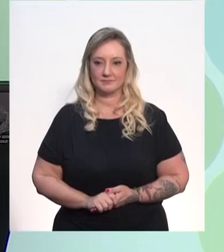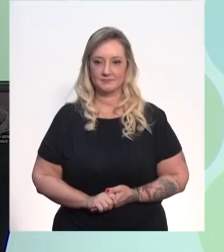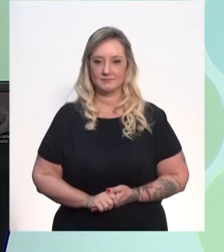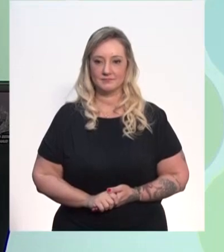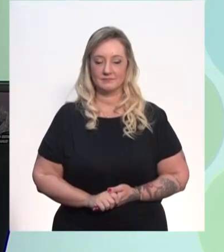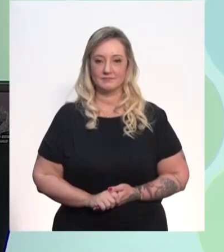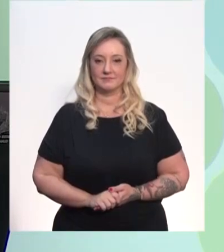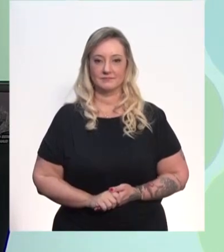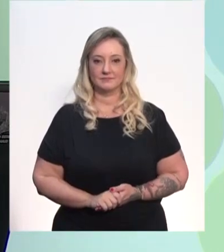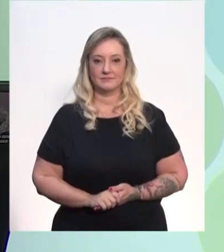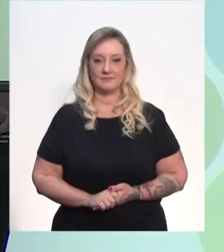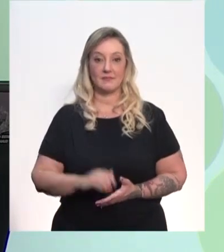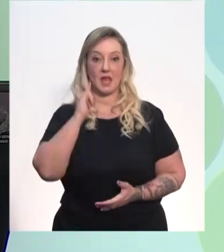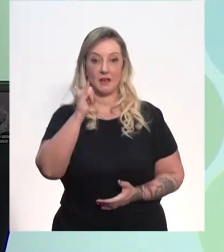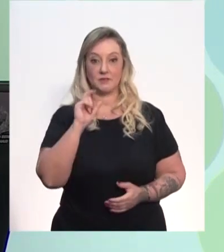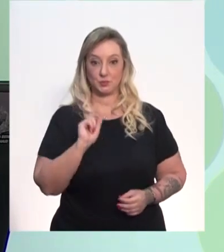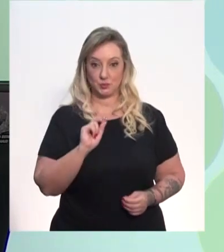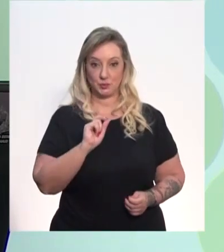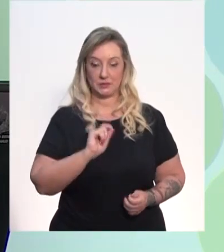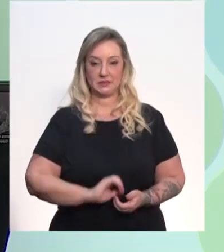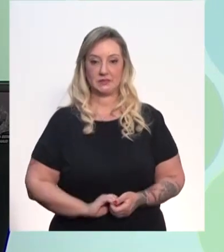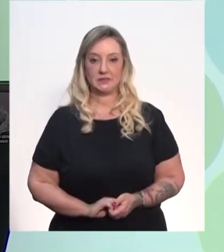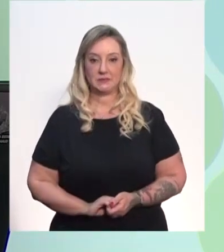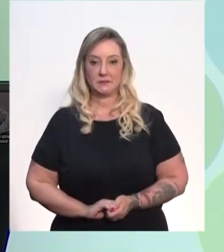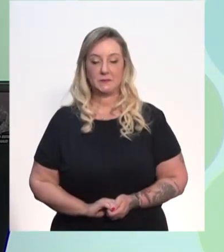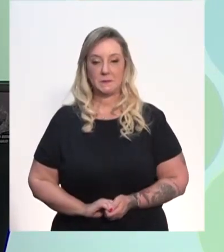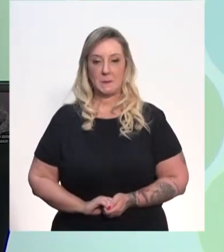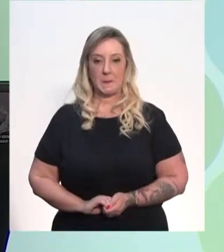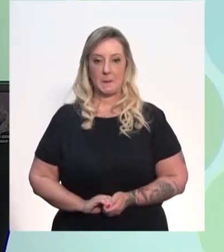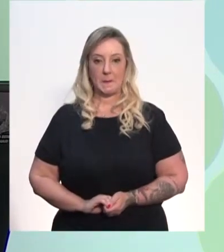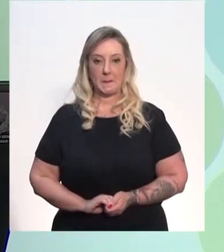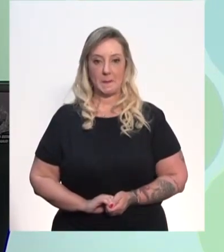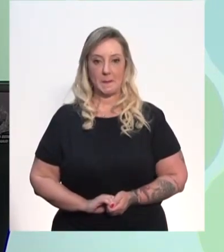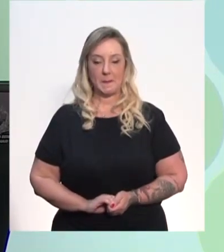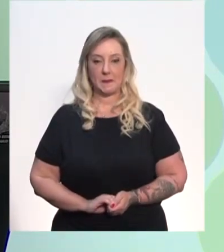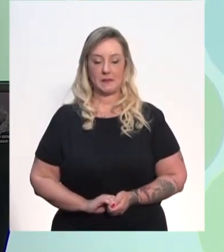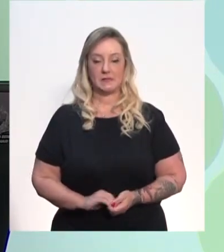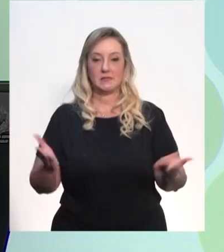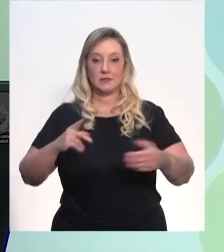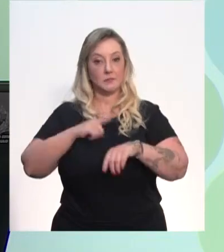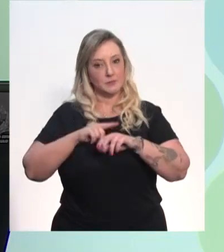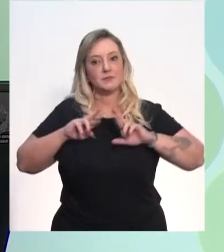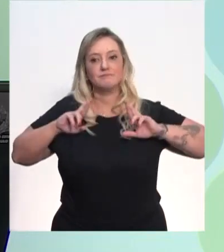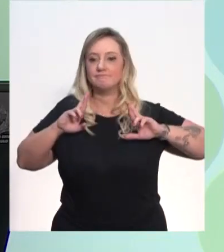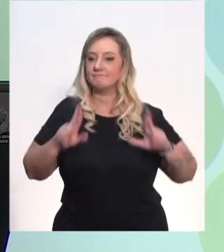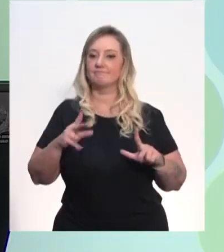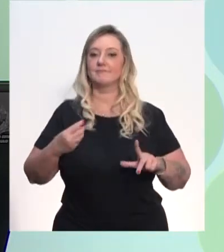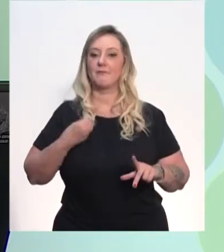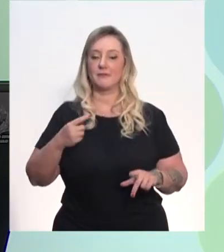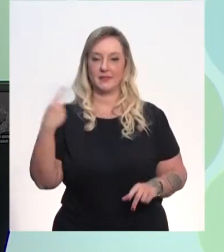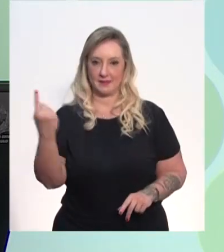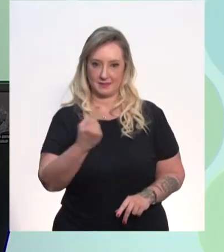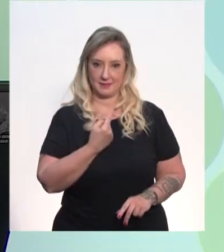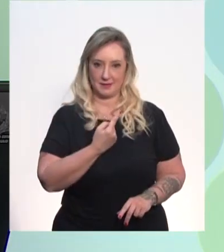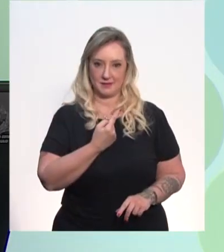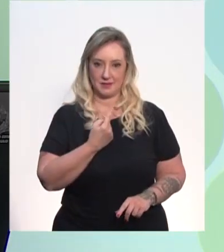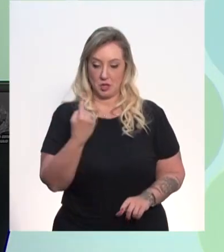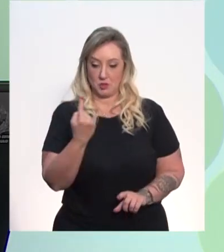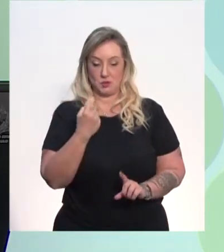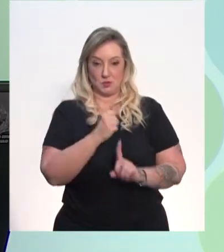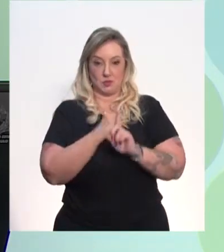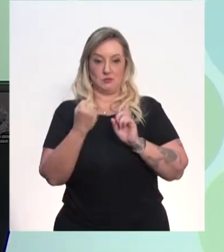as pautas também. E aí é só clicar na pauta que tem disponível, tem toda a sugestão de desenvolvimento de pauta, tem